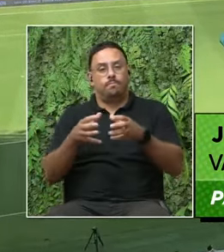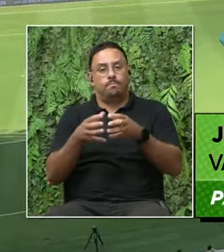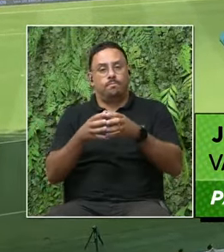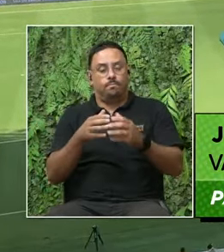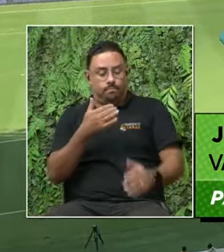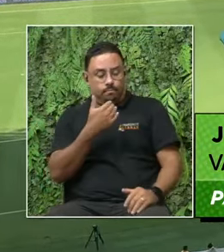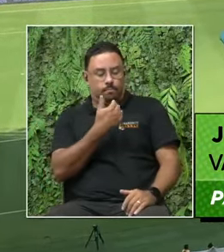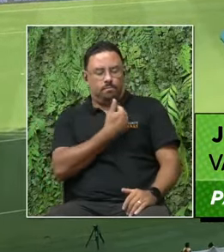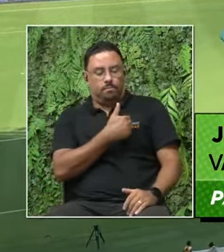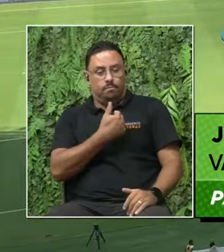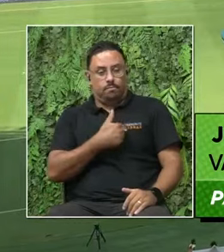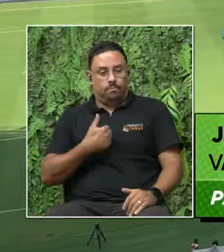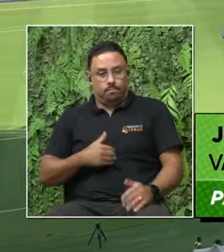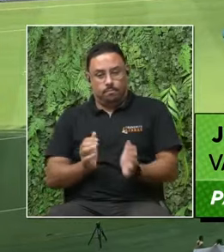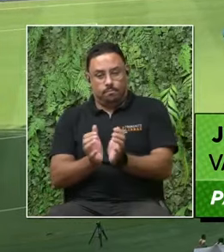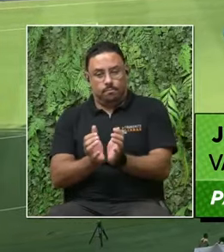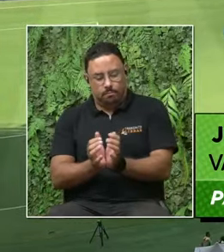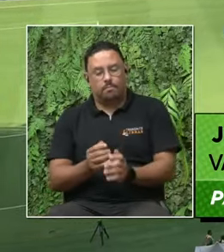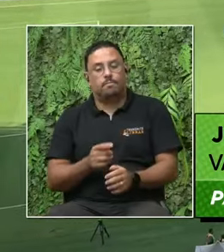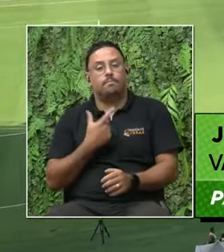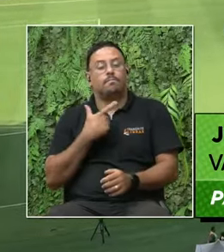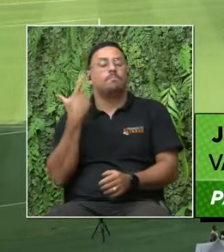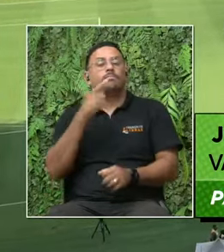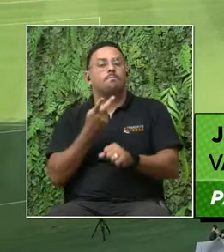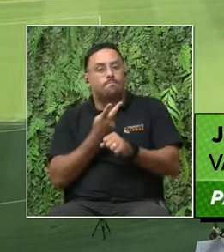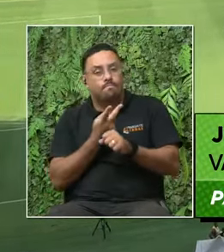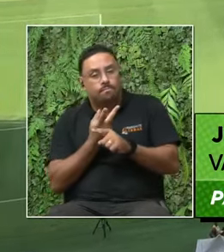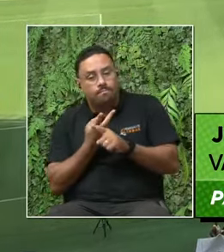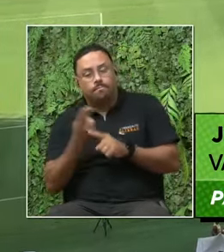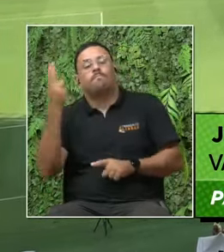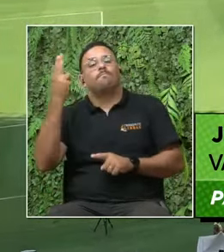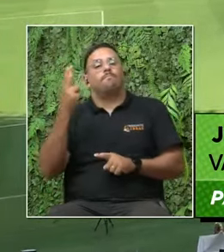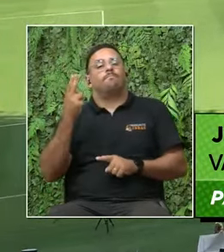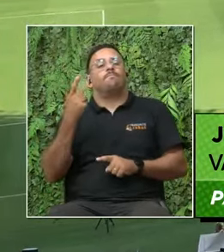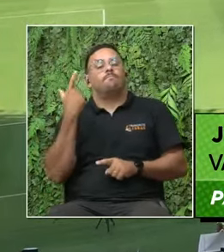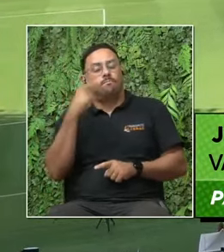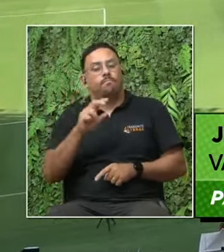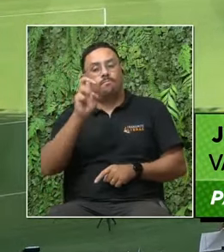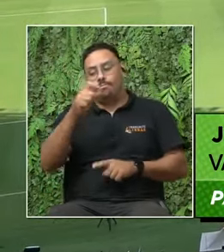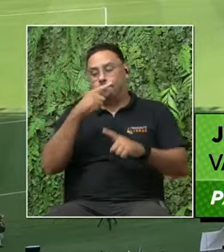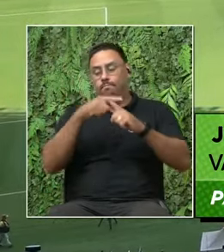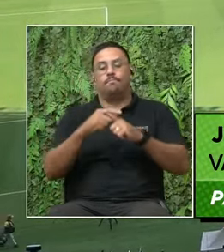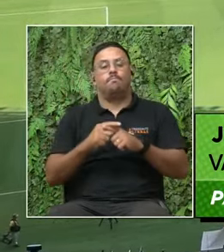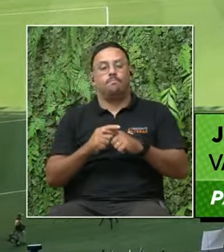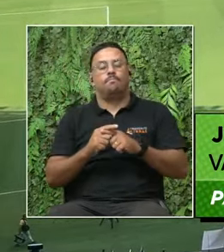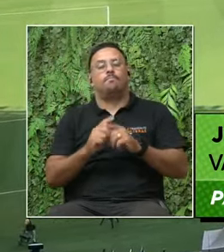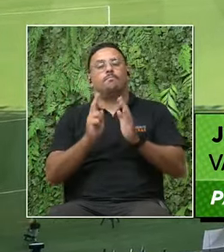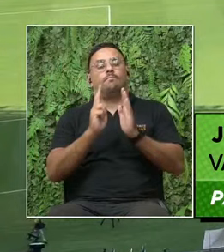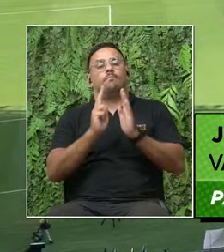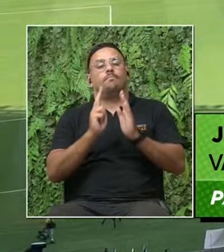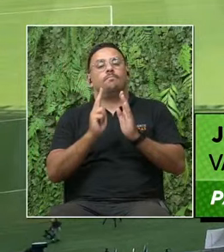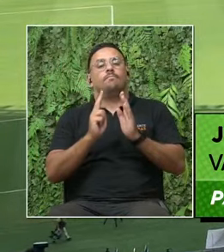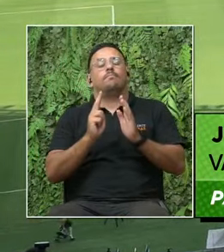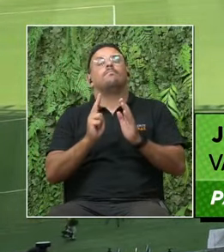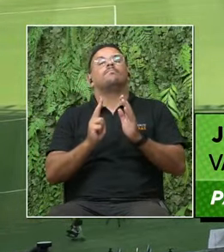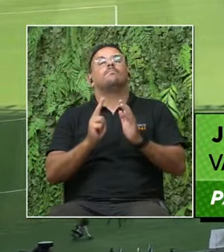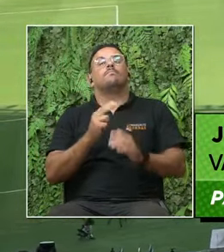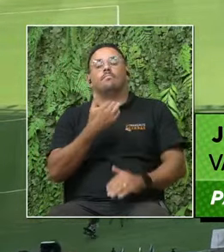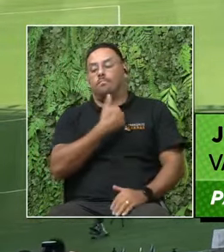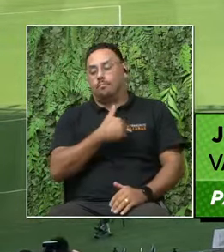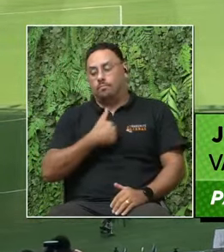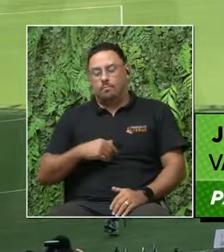Atlético que vai em busca da Vitória para conseguir o penta campeonato galo definido e escalado